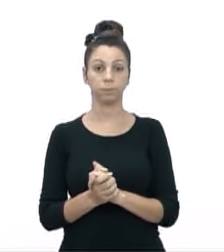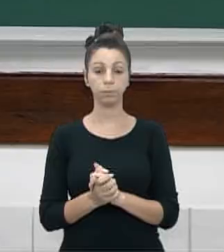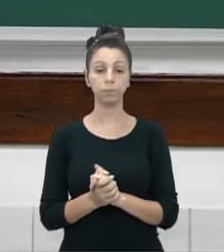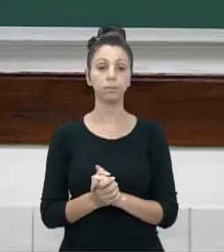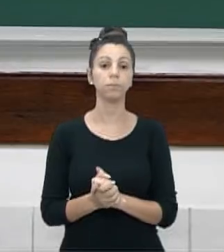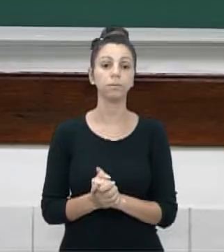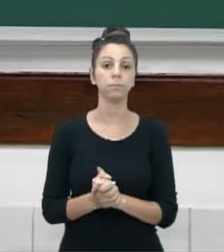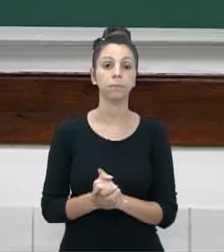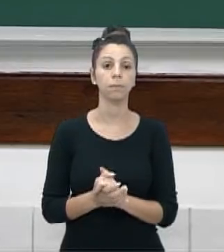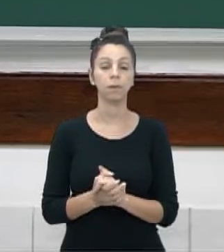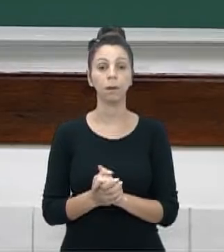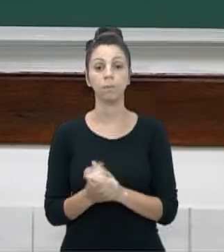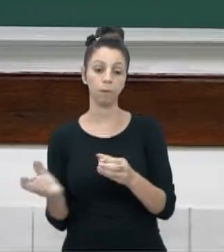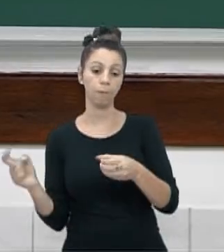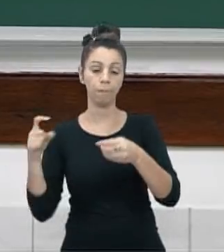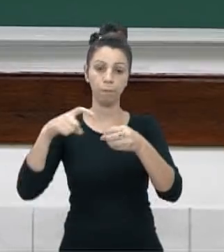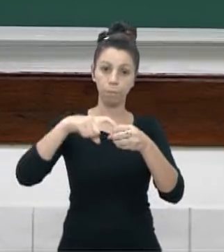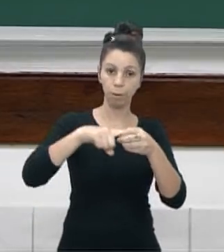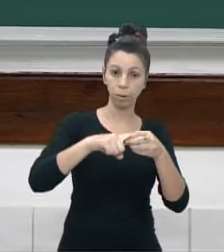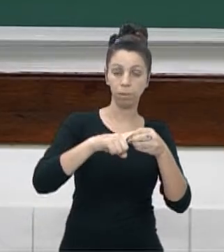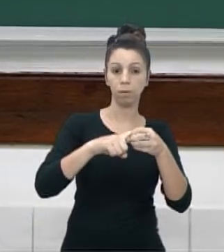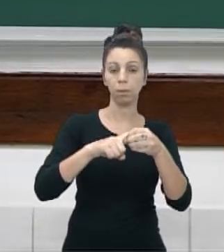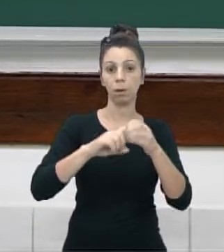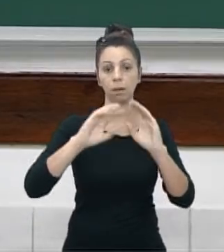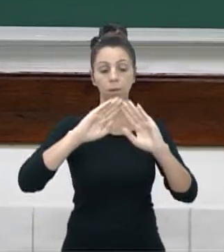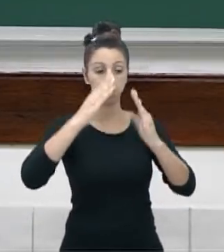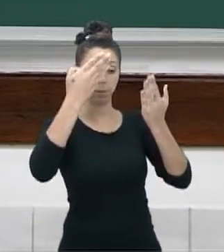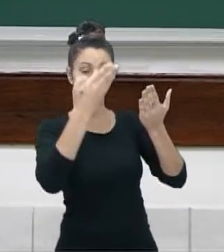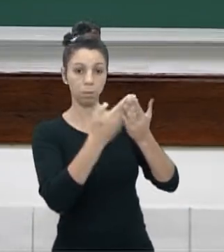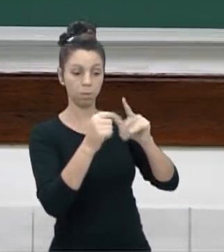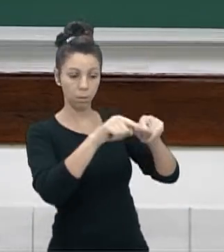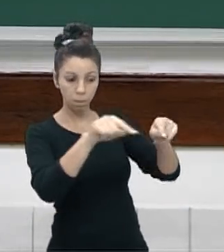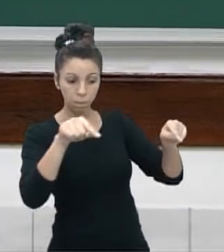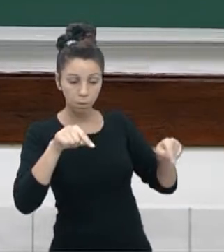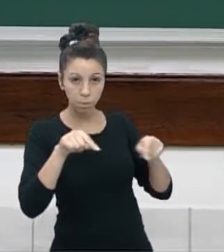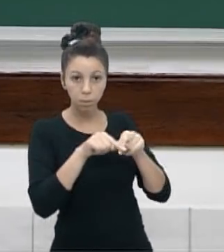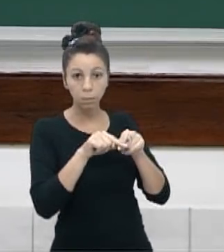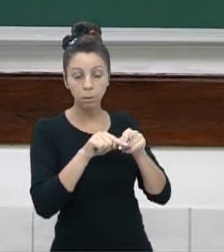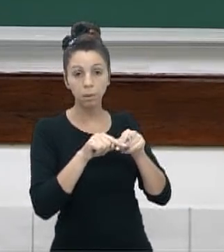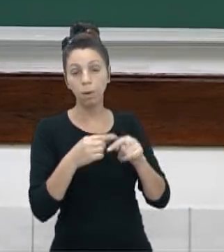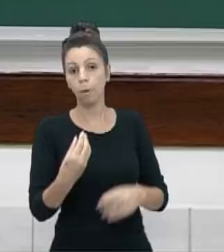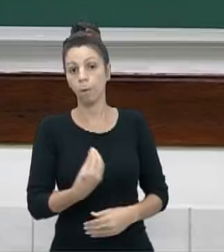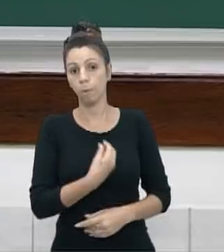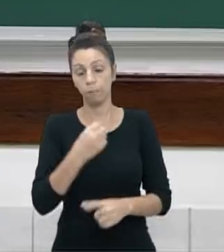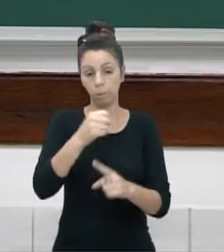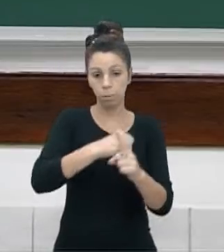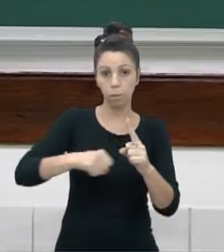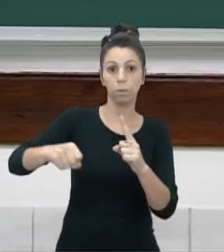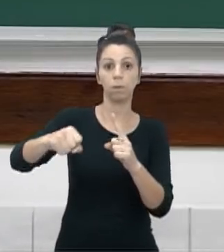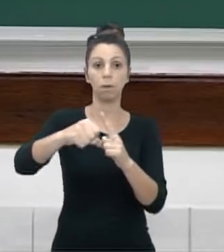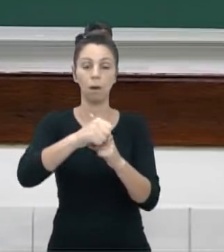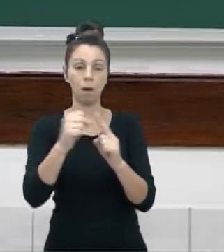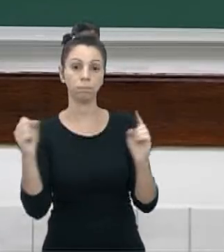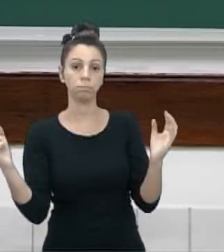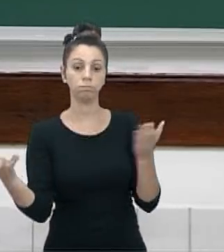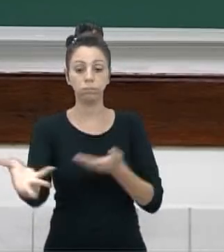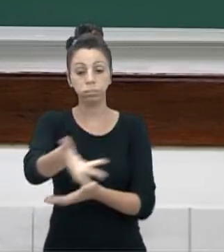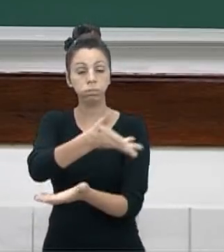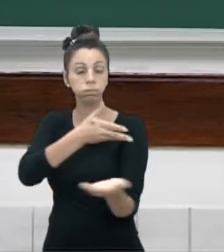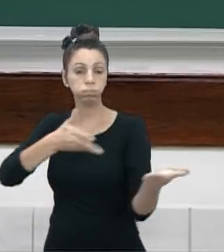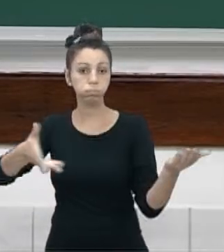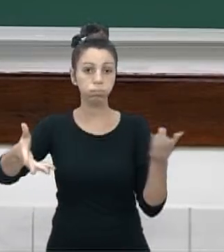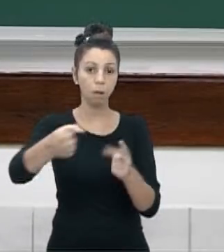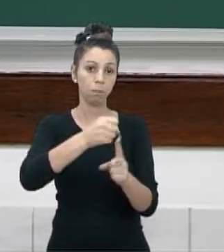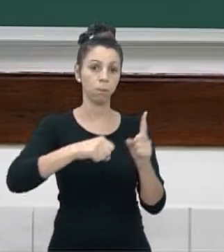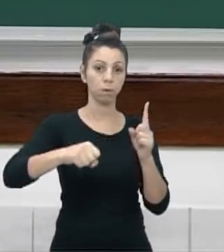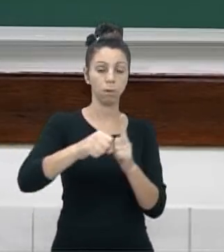essa possibilidade de retornar agora às salas de aula, né, de retornar aí o convívio pessoal, as interações sociais como era